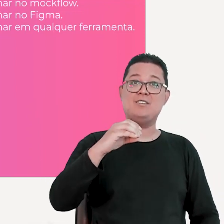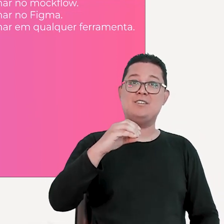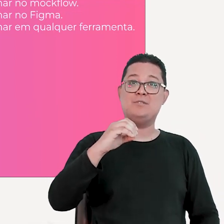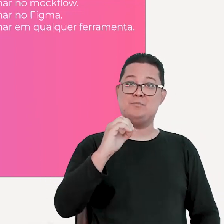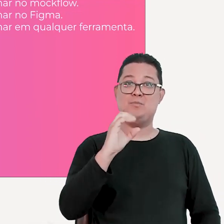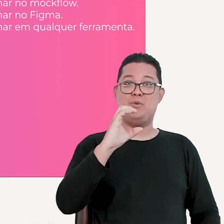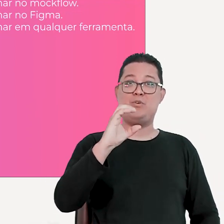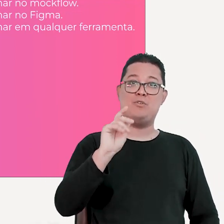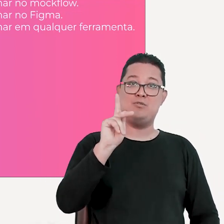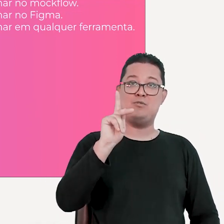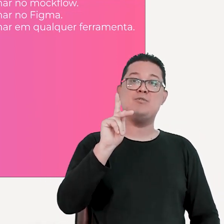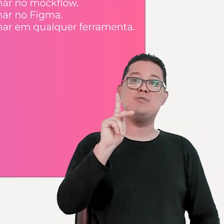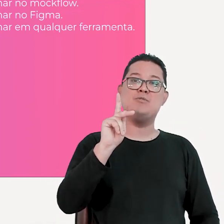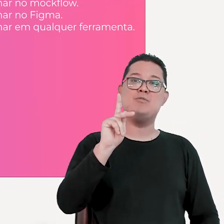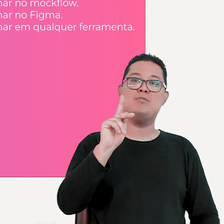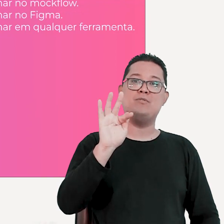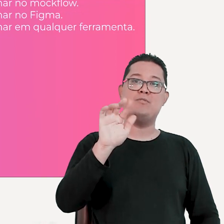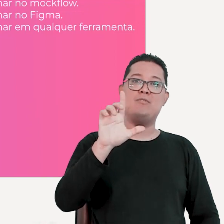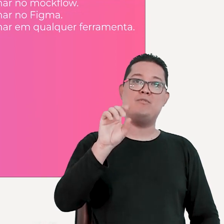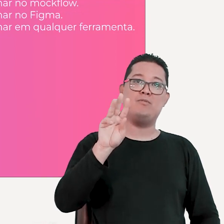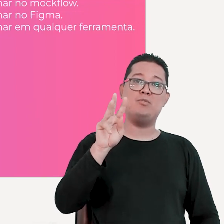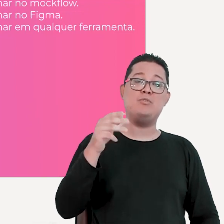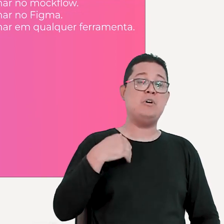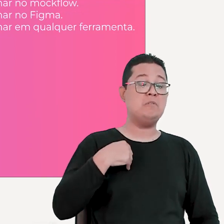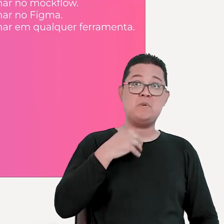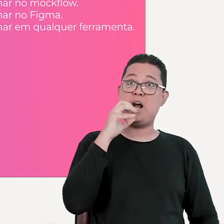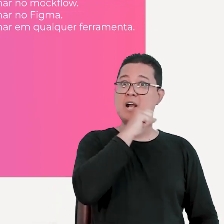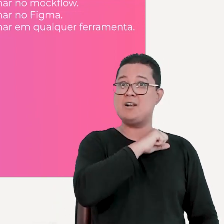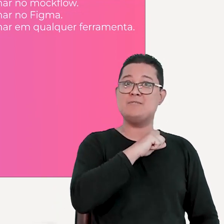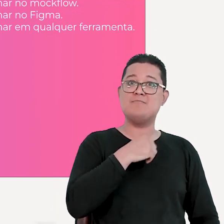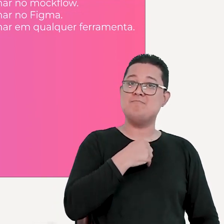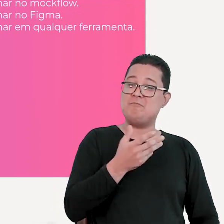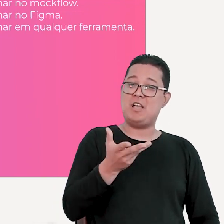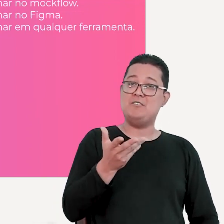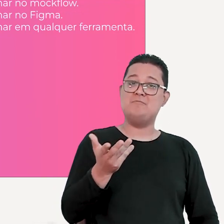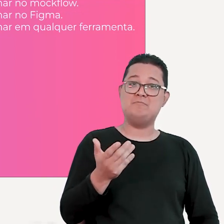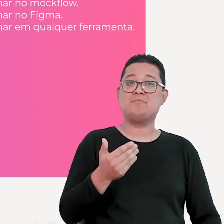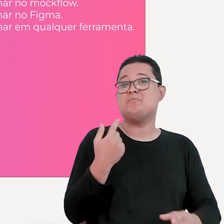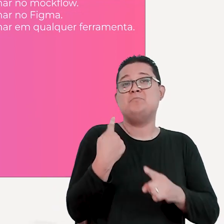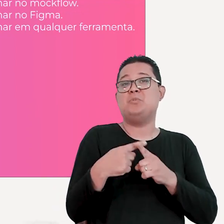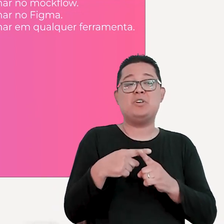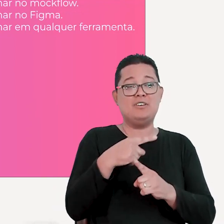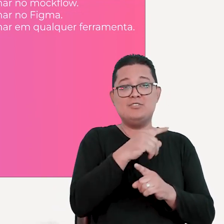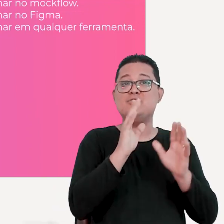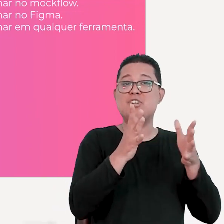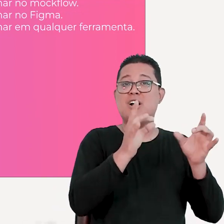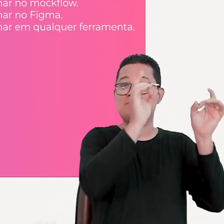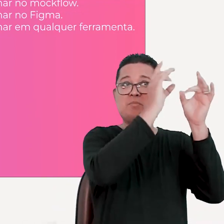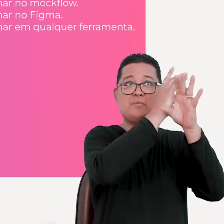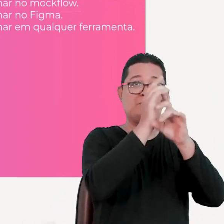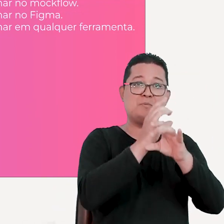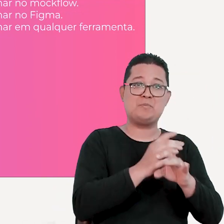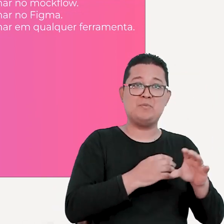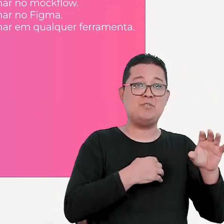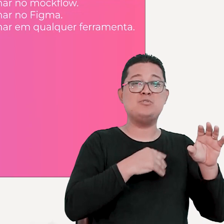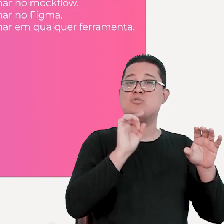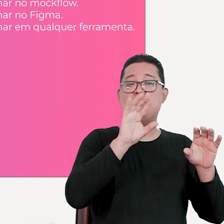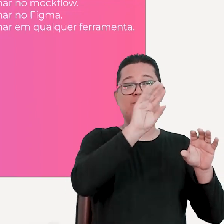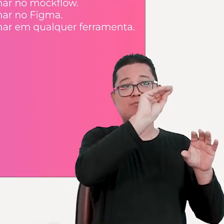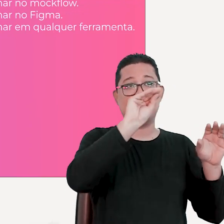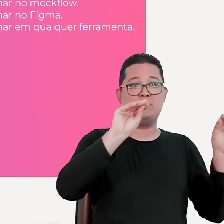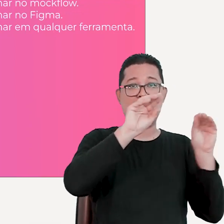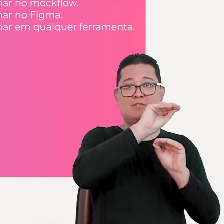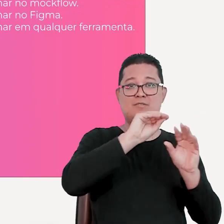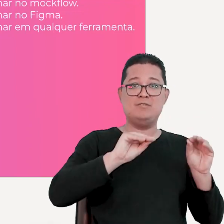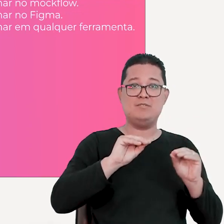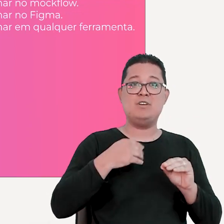de fazer e eu fiz super rapidinho, porque como eu falei, os elementos já estão criados. Basta arrastar e colocar na hierarquia